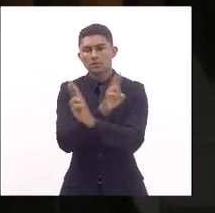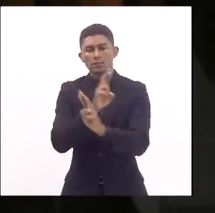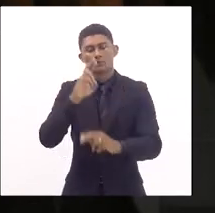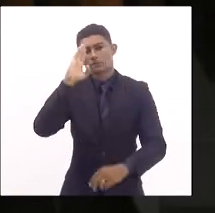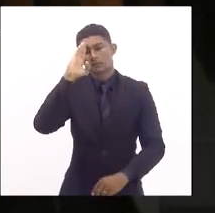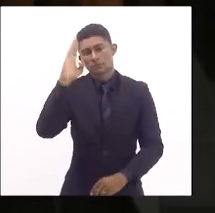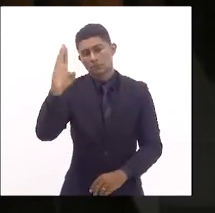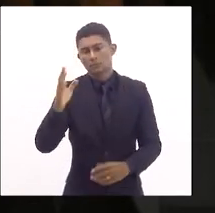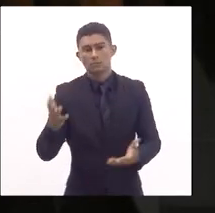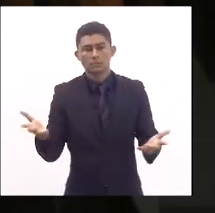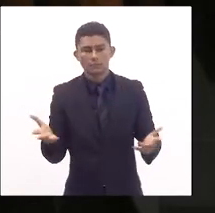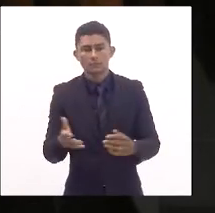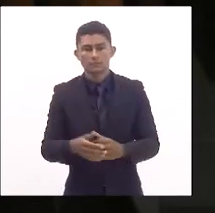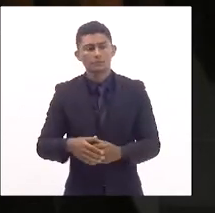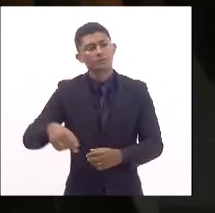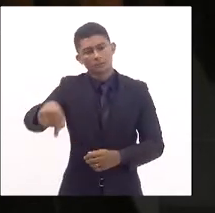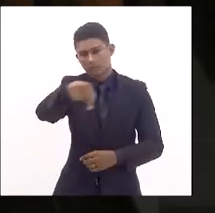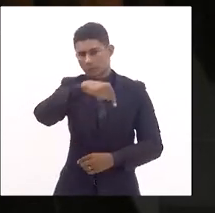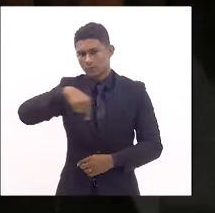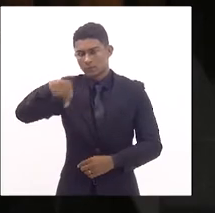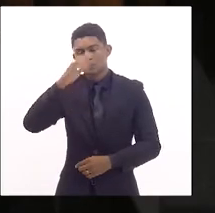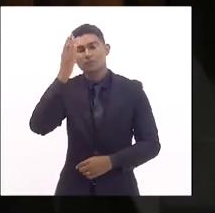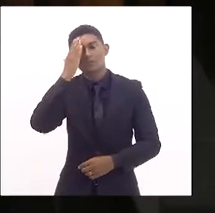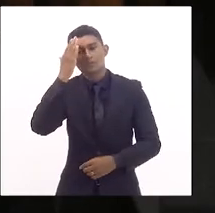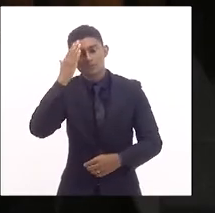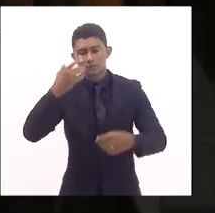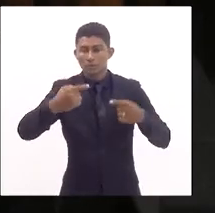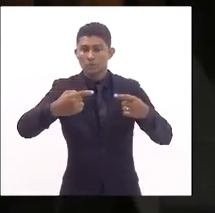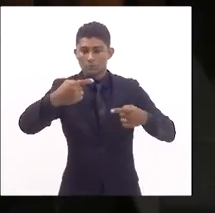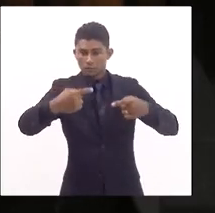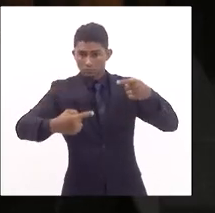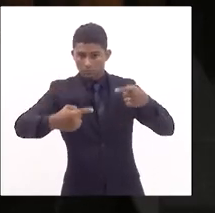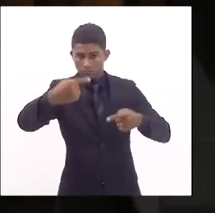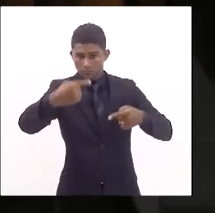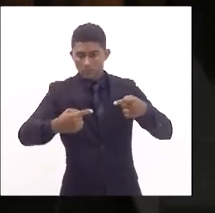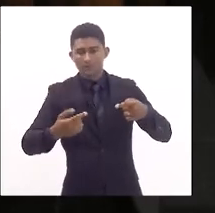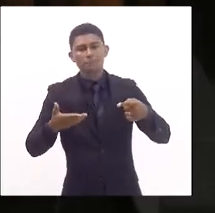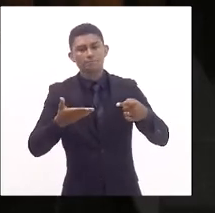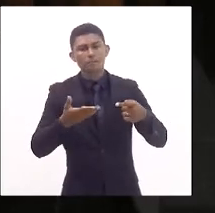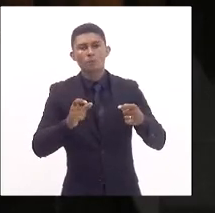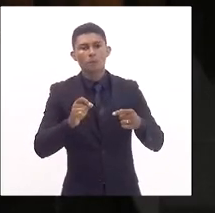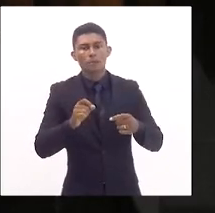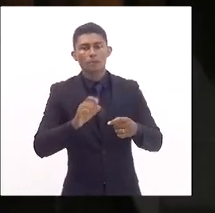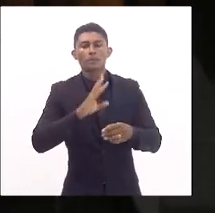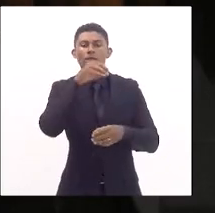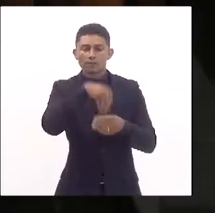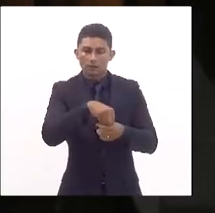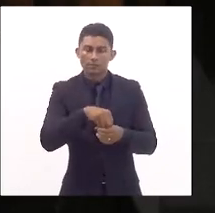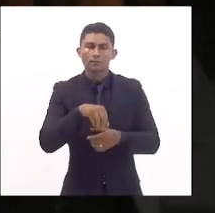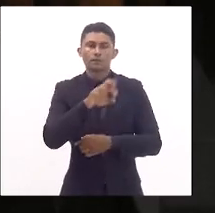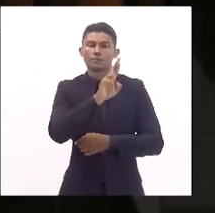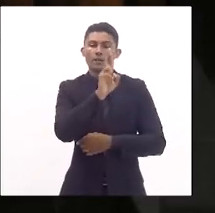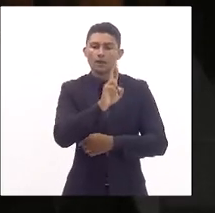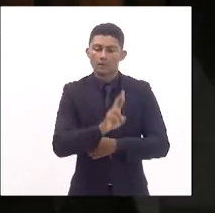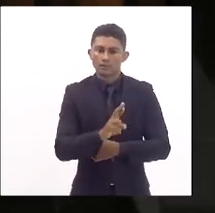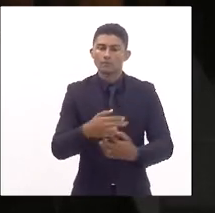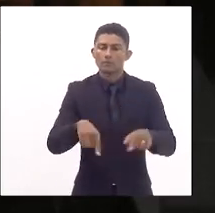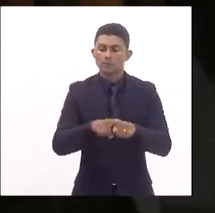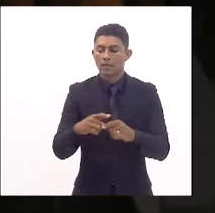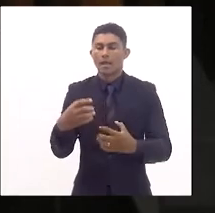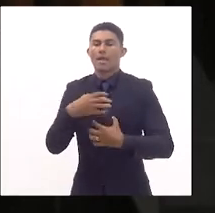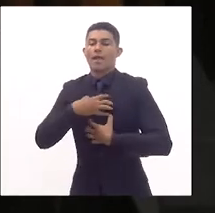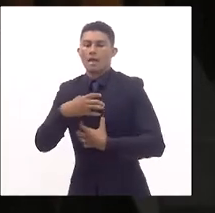a todos nós sabemos que a política a razão e emoção até porque um ser